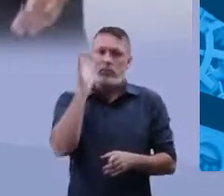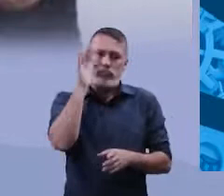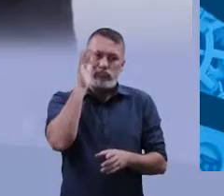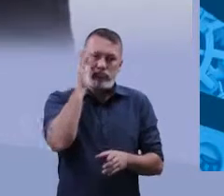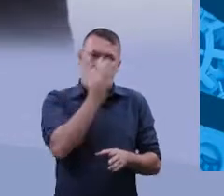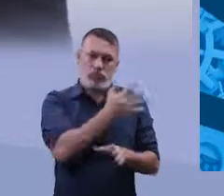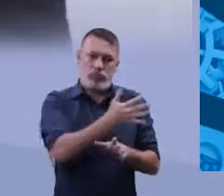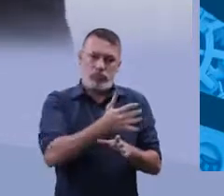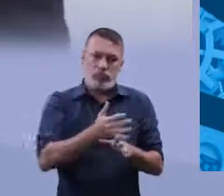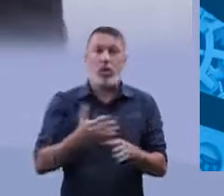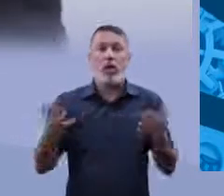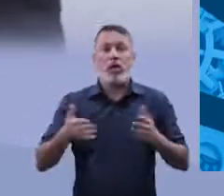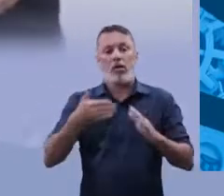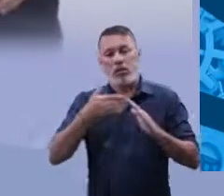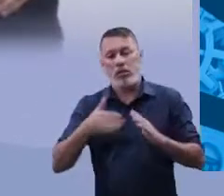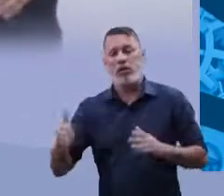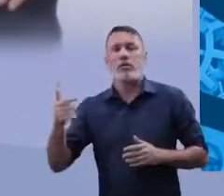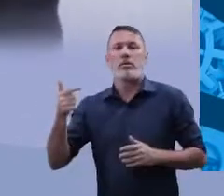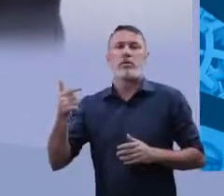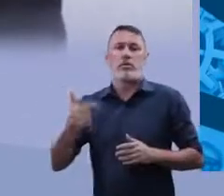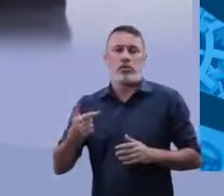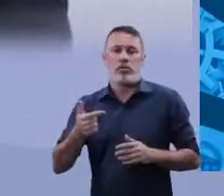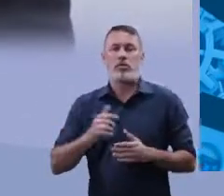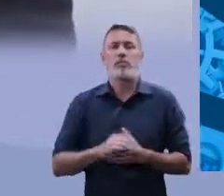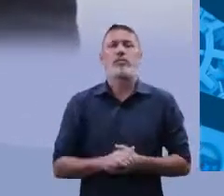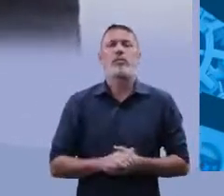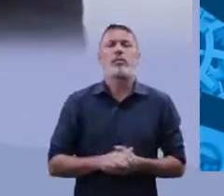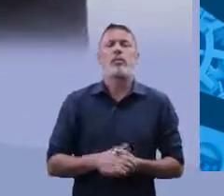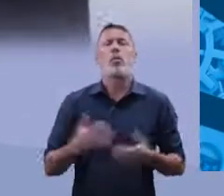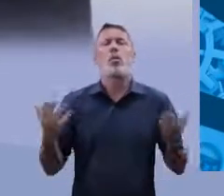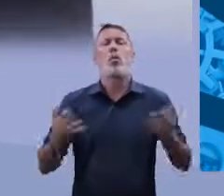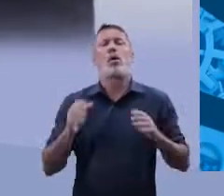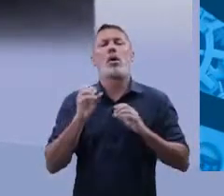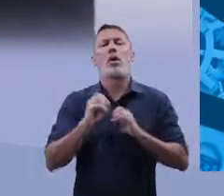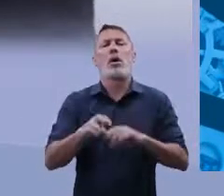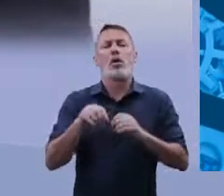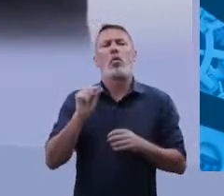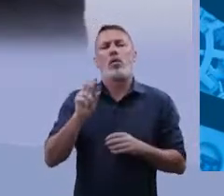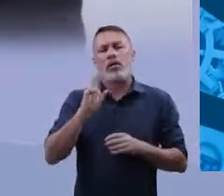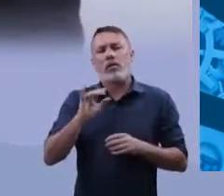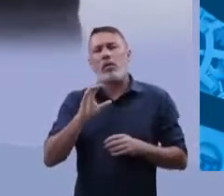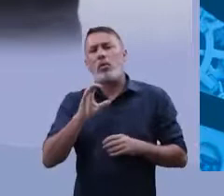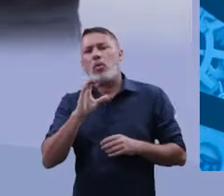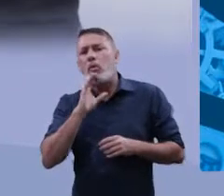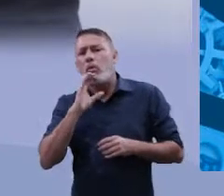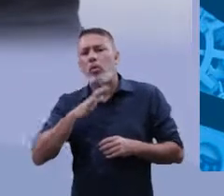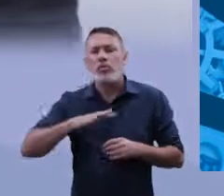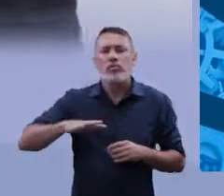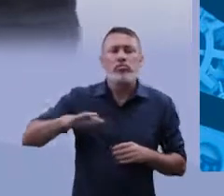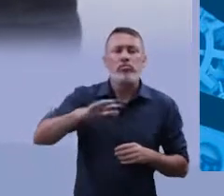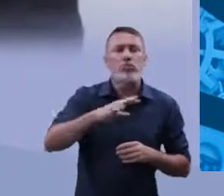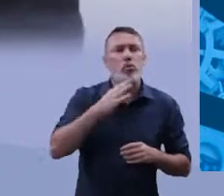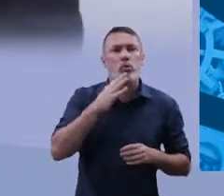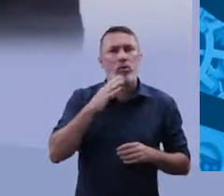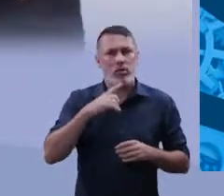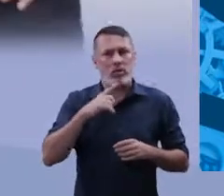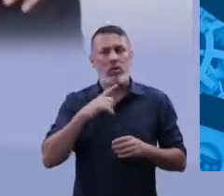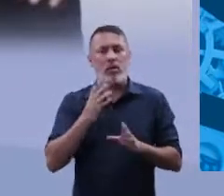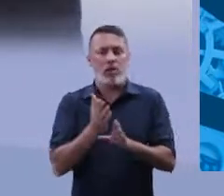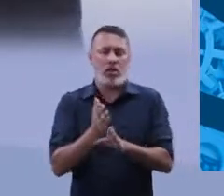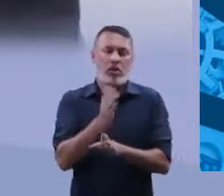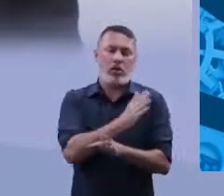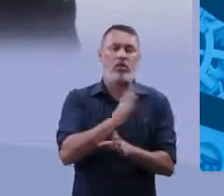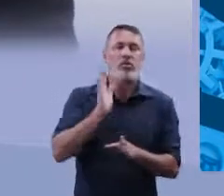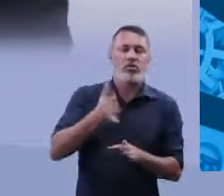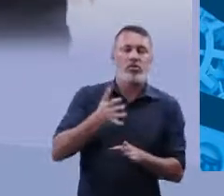volta aqui de novo na aula 2, a parte 2. E hoje nós temos aqui, a nossa missão nesse momento aqui é conhecer as principais obras do Kant. Já